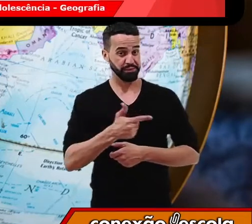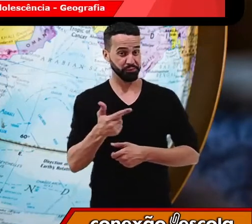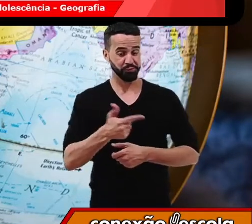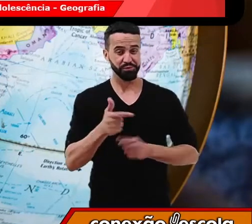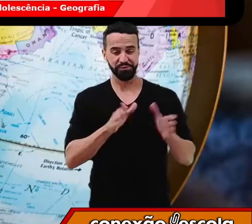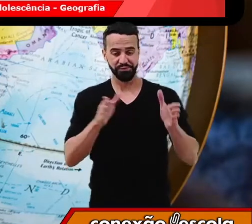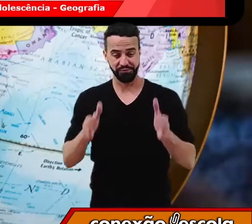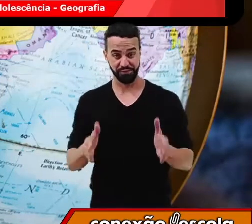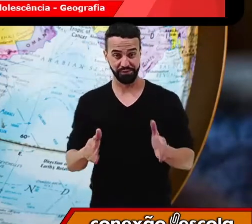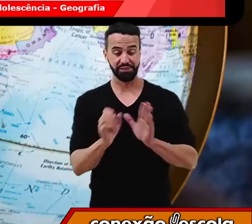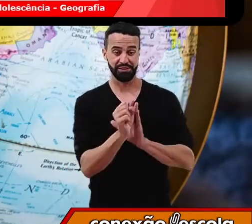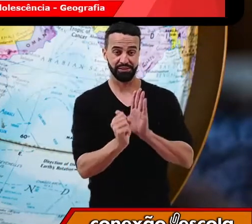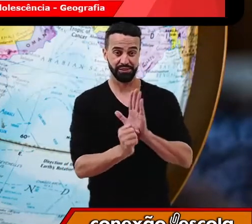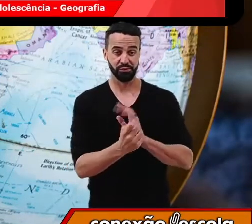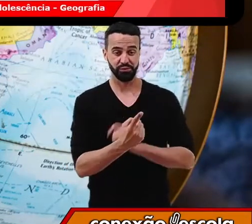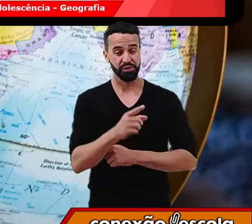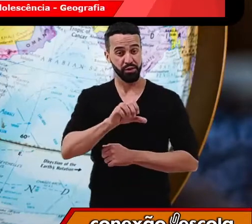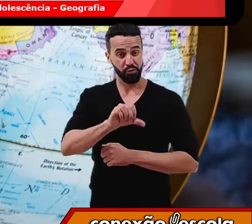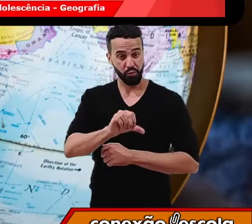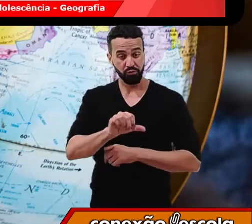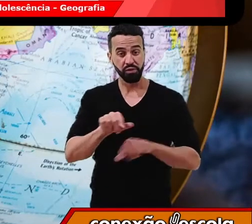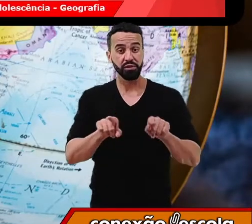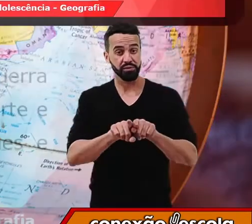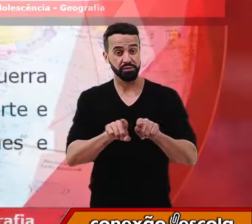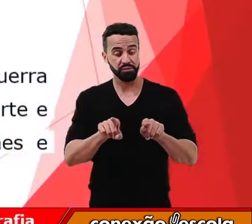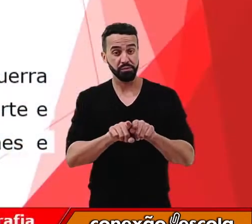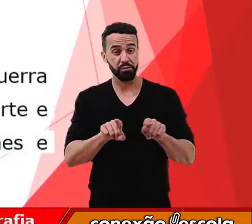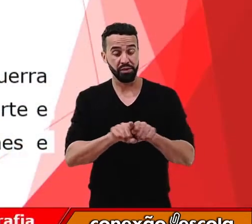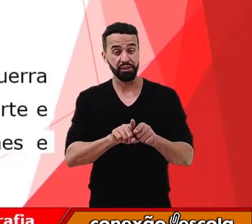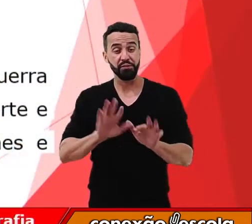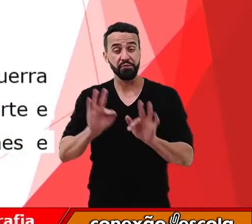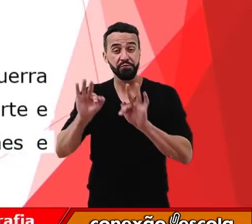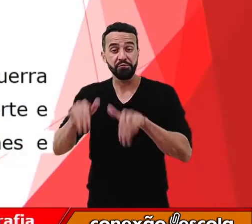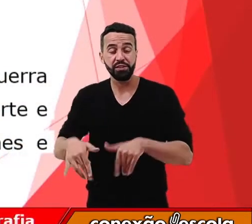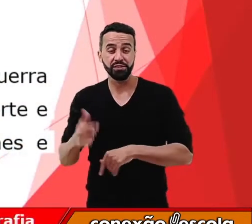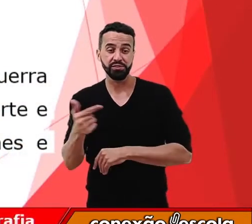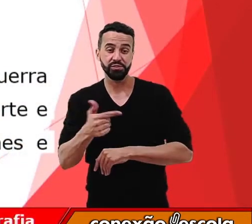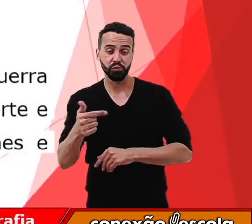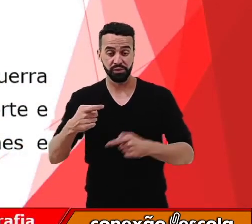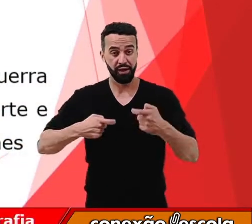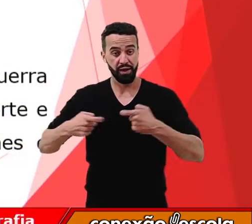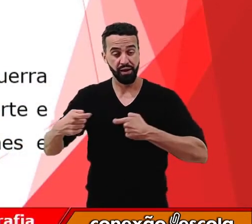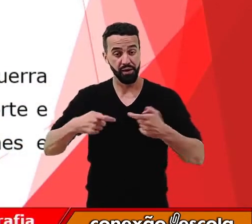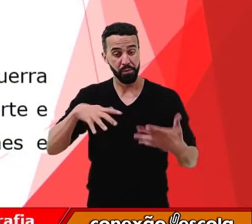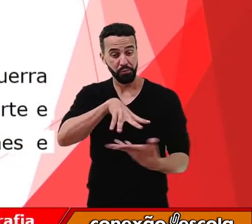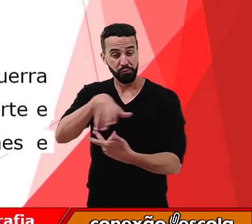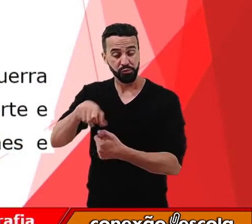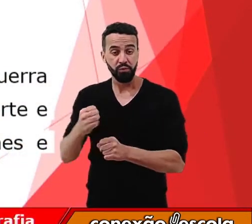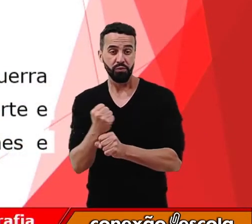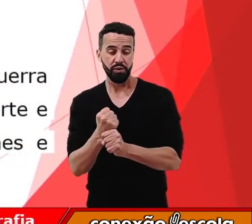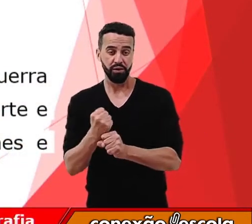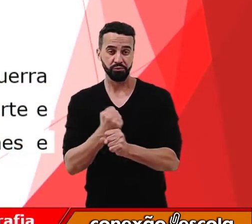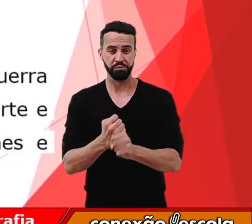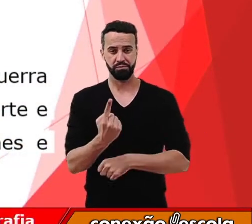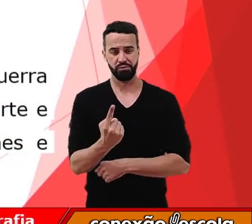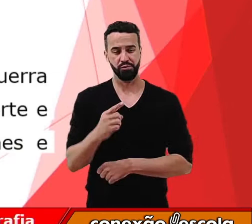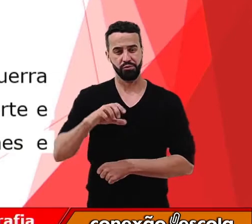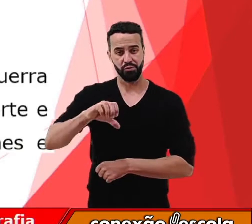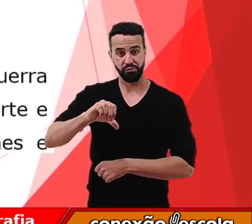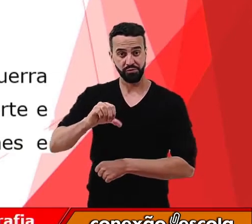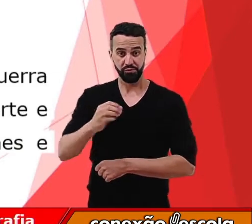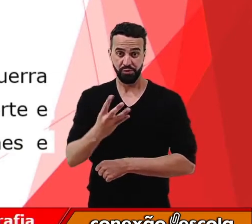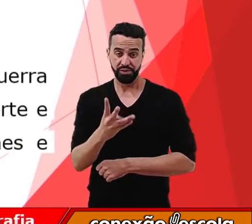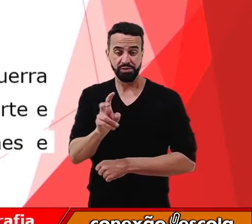entre o século XIX e o final da Segunda Guerra Mundial, em 1945. Uma das principais